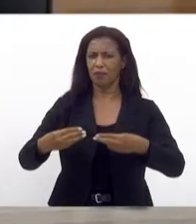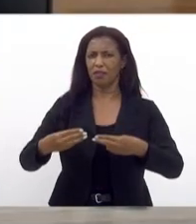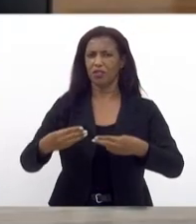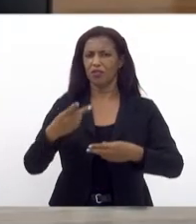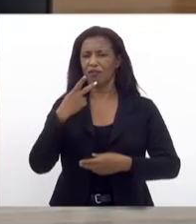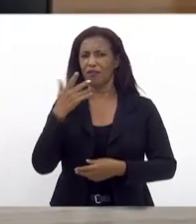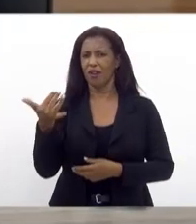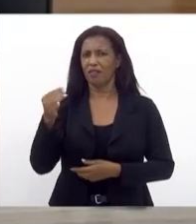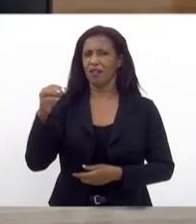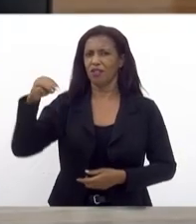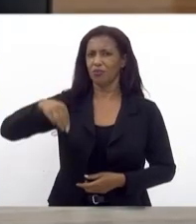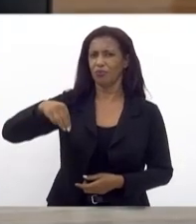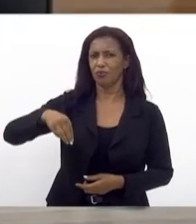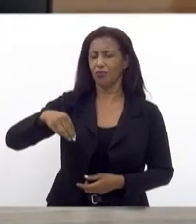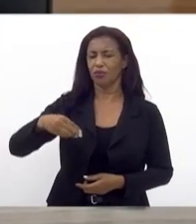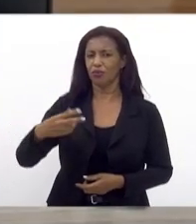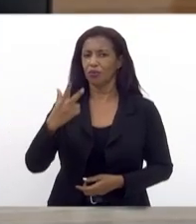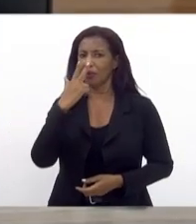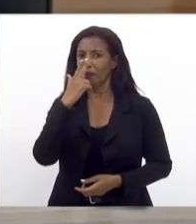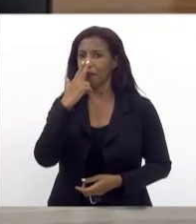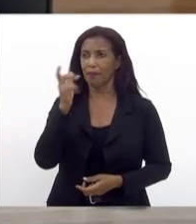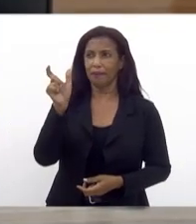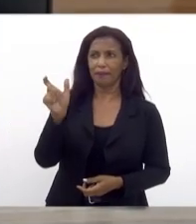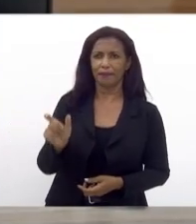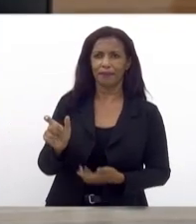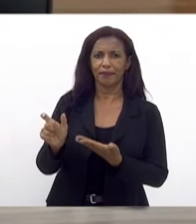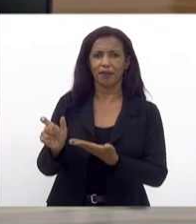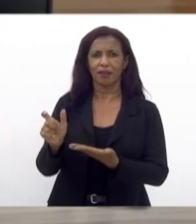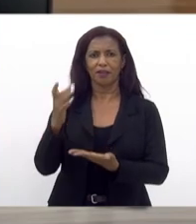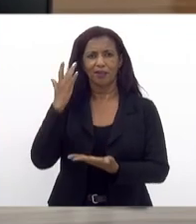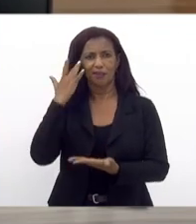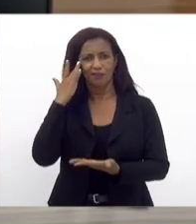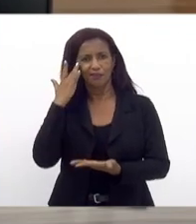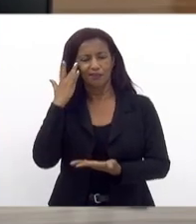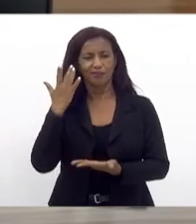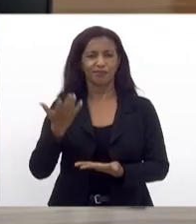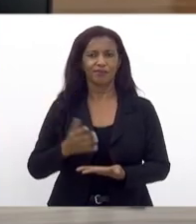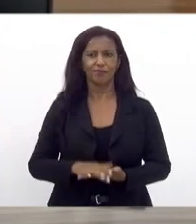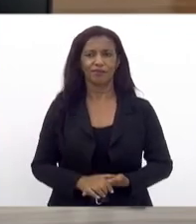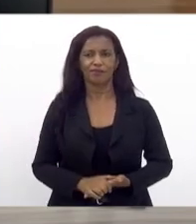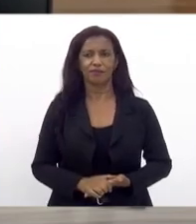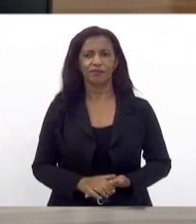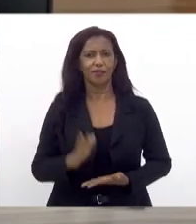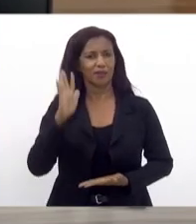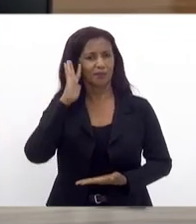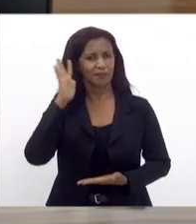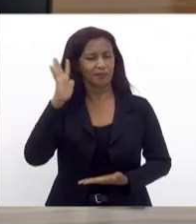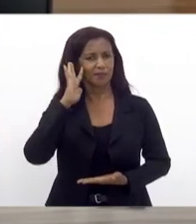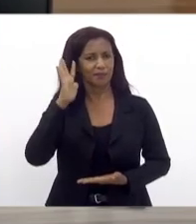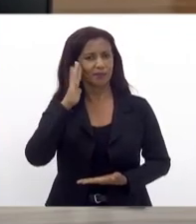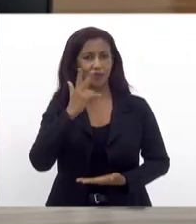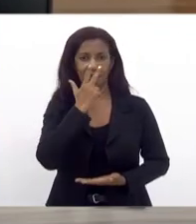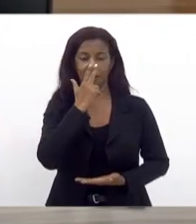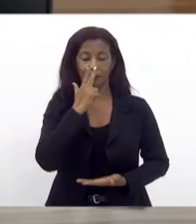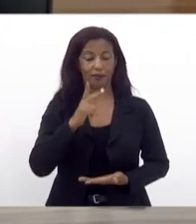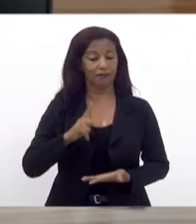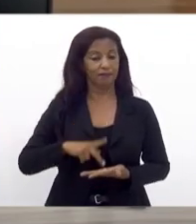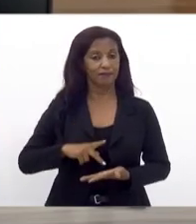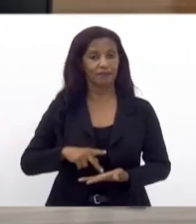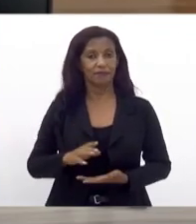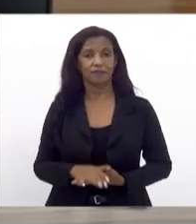10 minutos, e o que parece é o que a gente aqui está imaginando, me parece verdade.